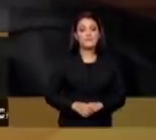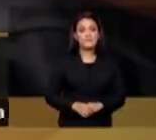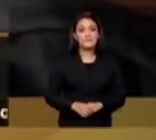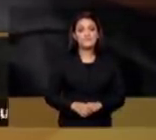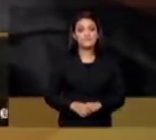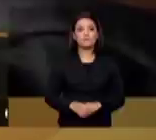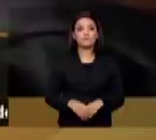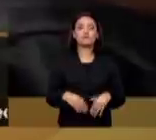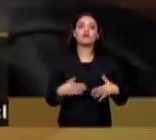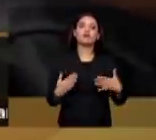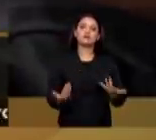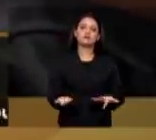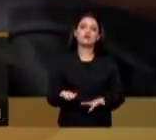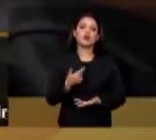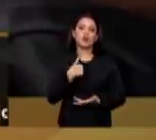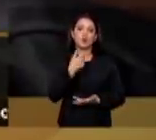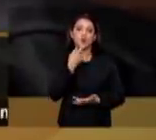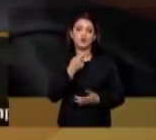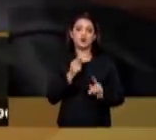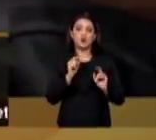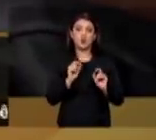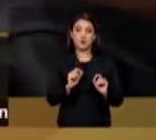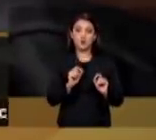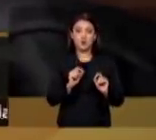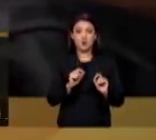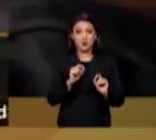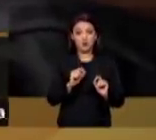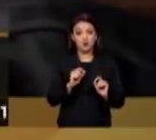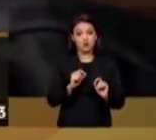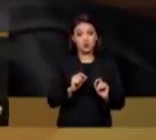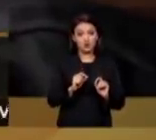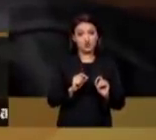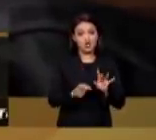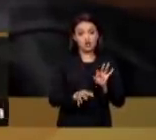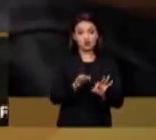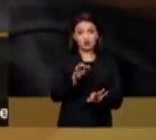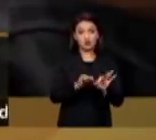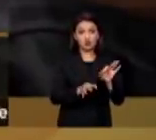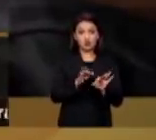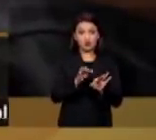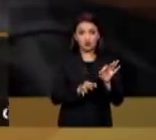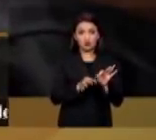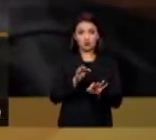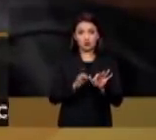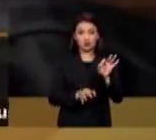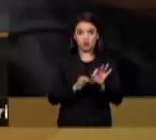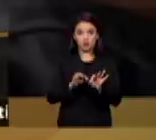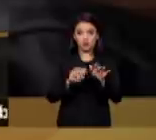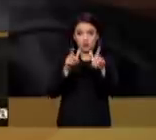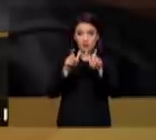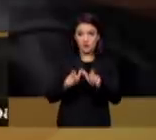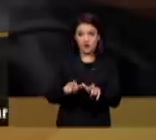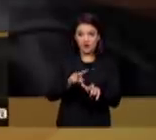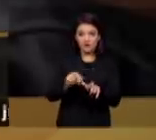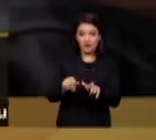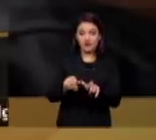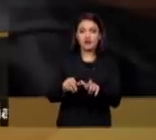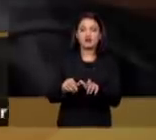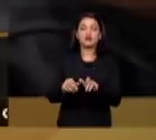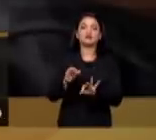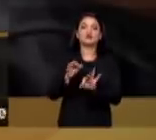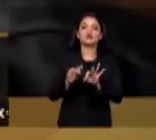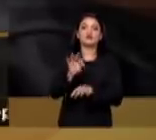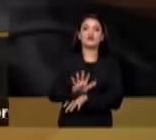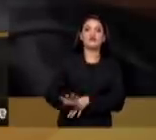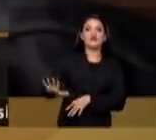Essa relatoria indicou como juízo destinatário a Justiça Federal do Distrito Federal. Certo. Sua Excelência, o